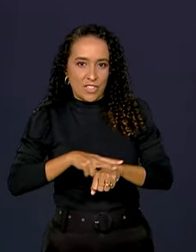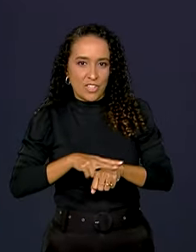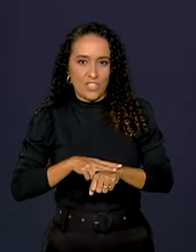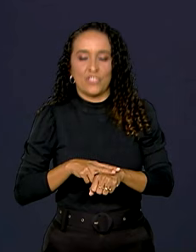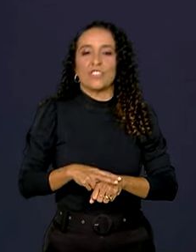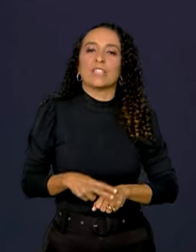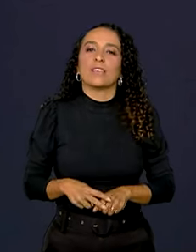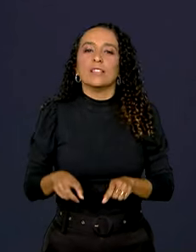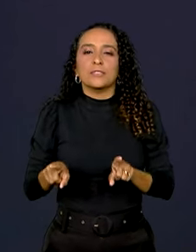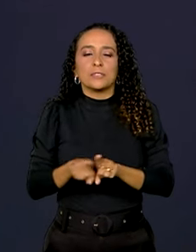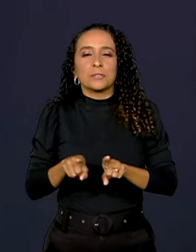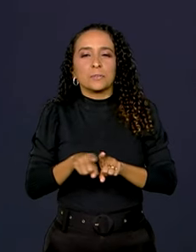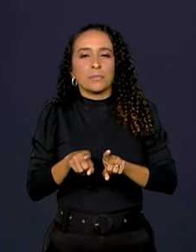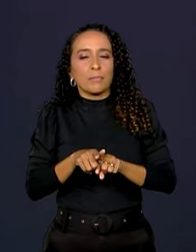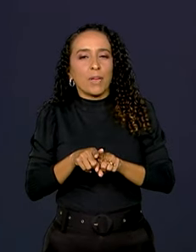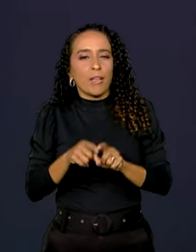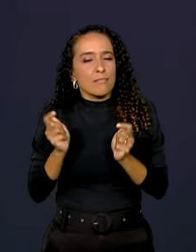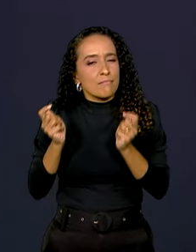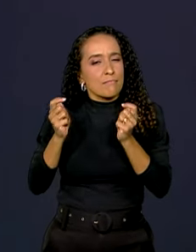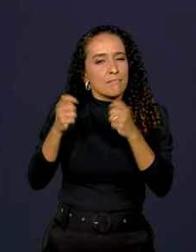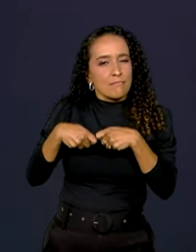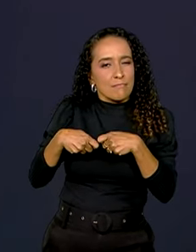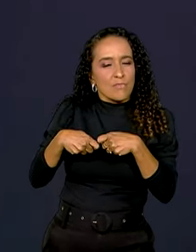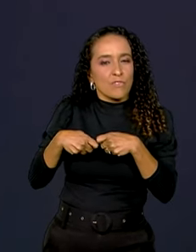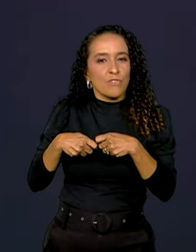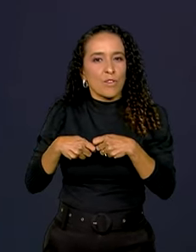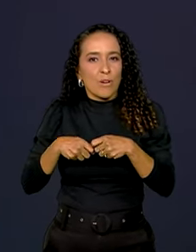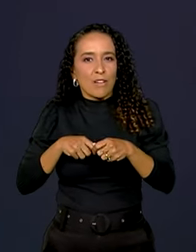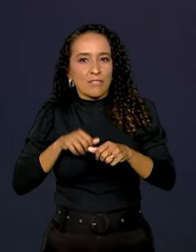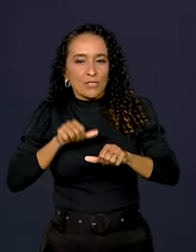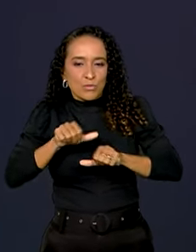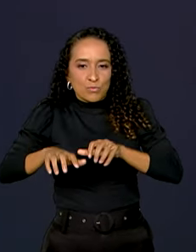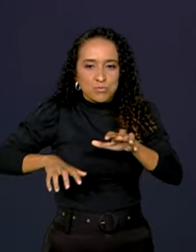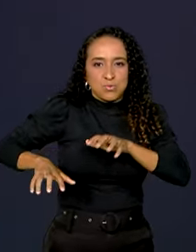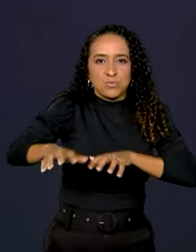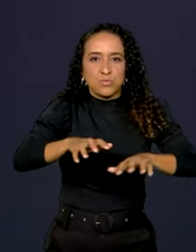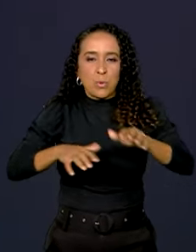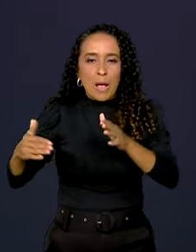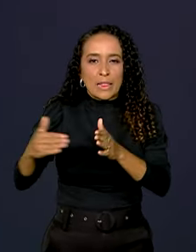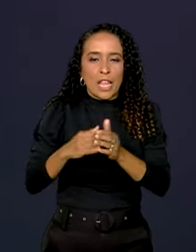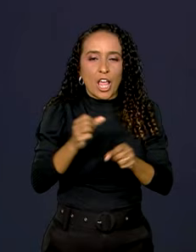com previsibilidade, o mover vai até